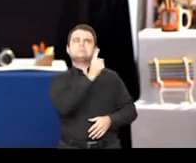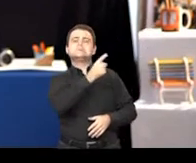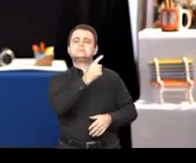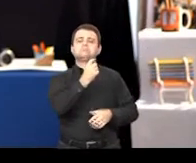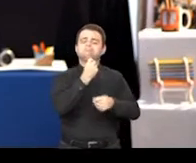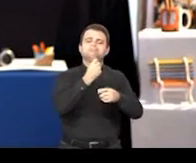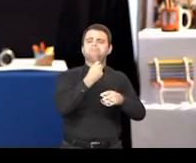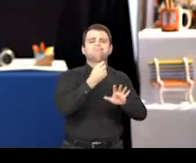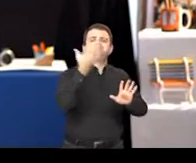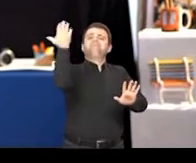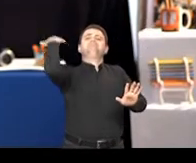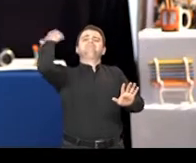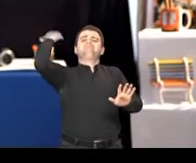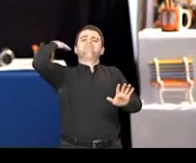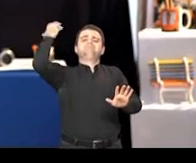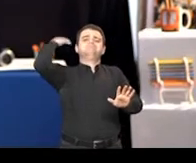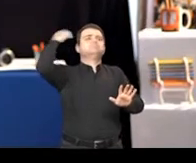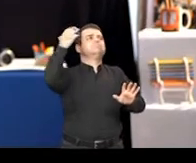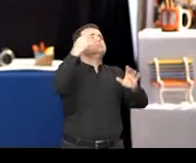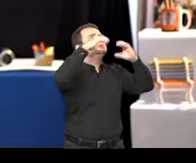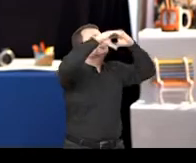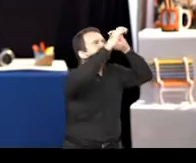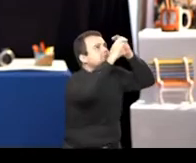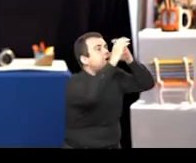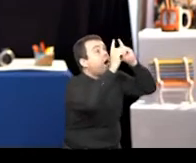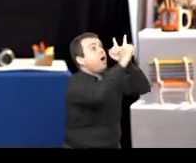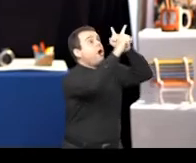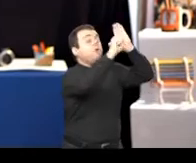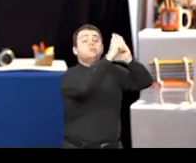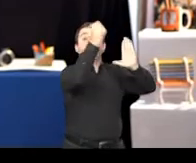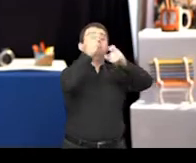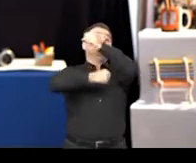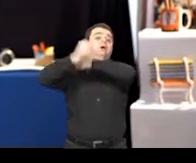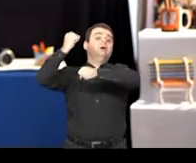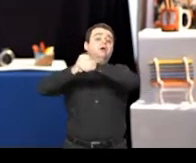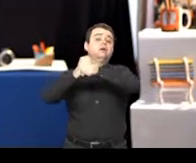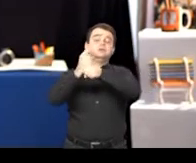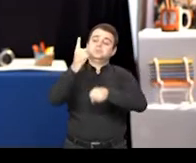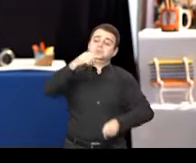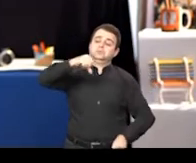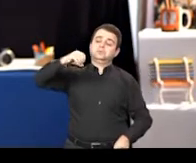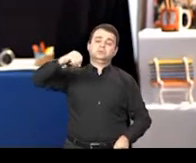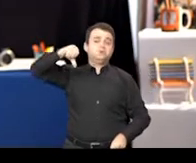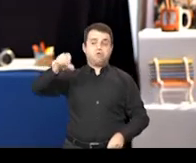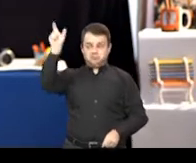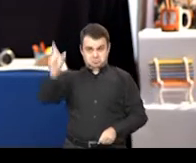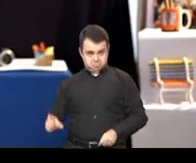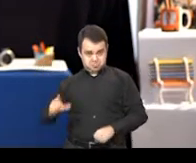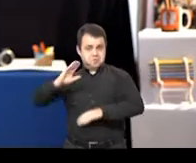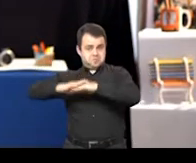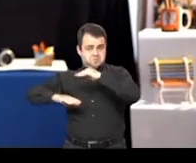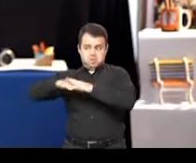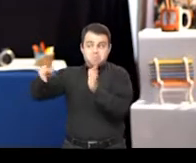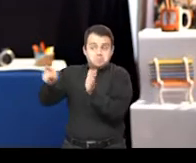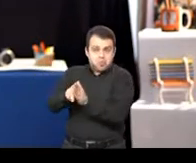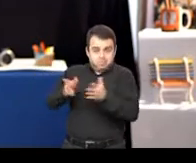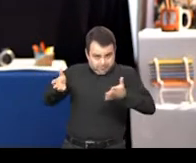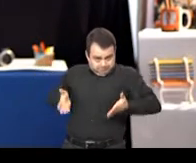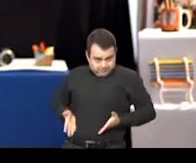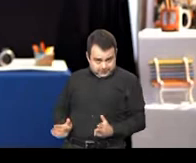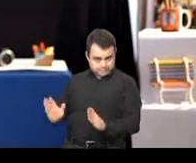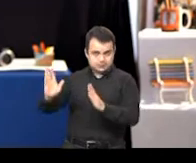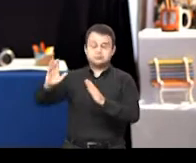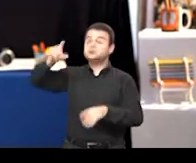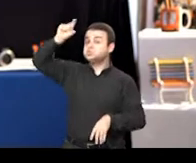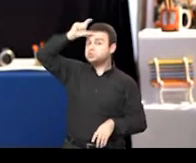asteroide só foi avistado pelo telescópio uma única vez, em 1909, por um astrônomo turco. Ele